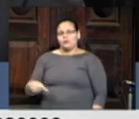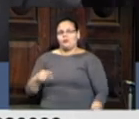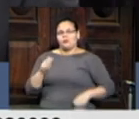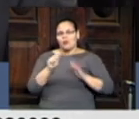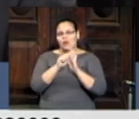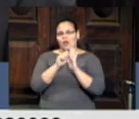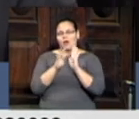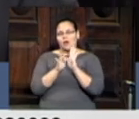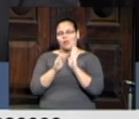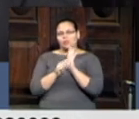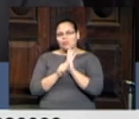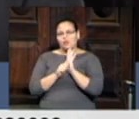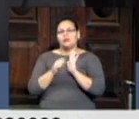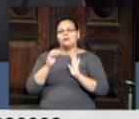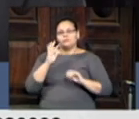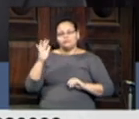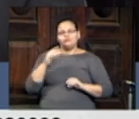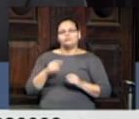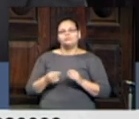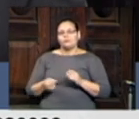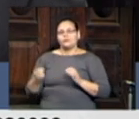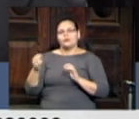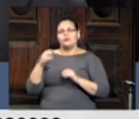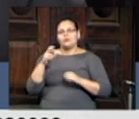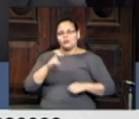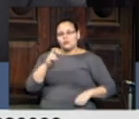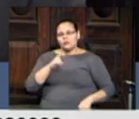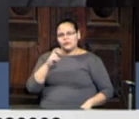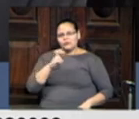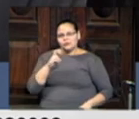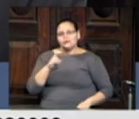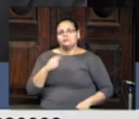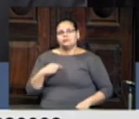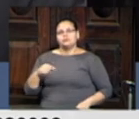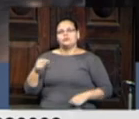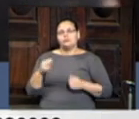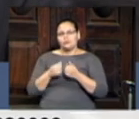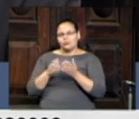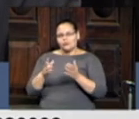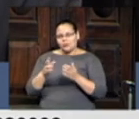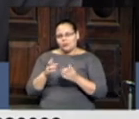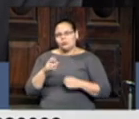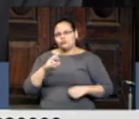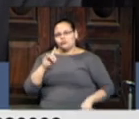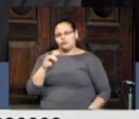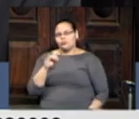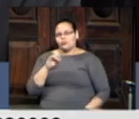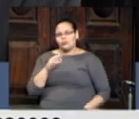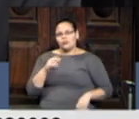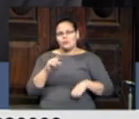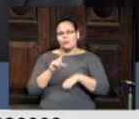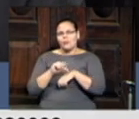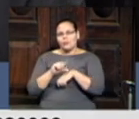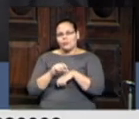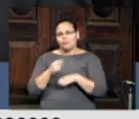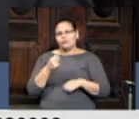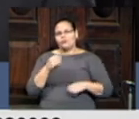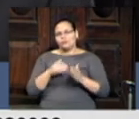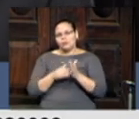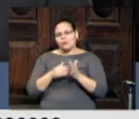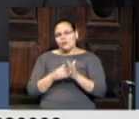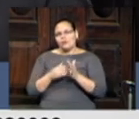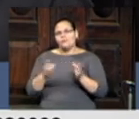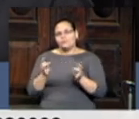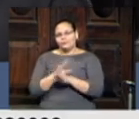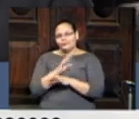com exatidão o ocorrido na 85ª sessão ordinária, que iniciada às 15 horas, encerrou-se às 16 horas e 55